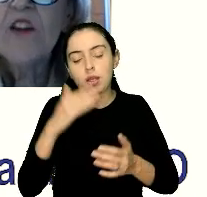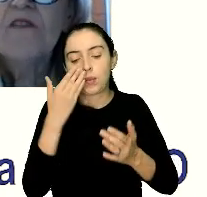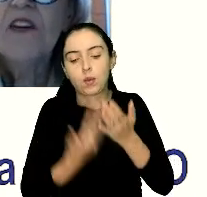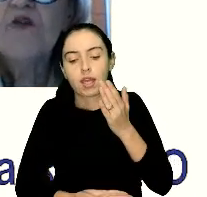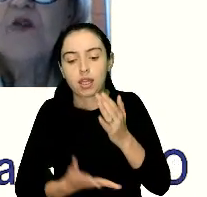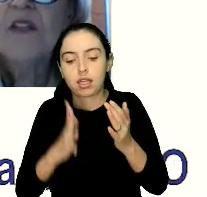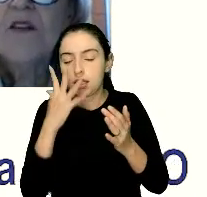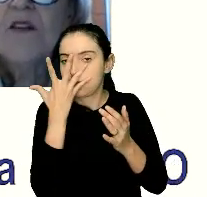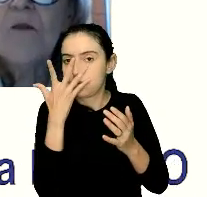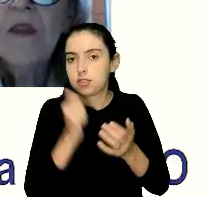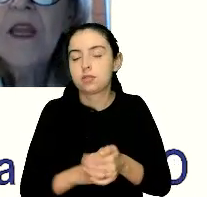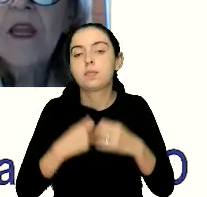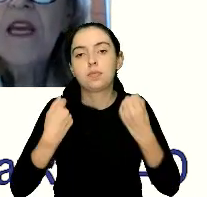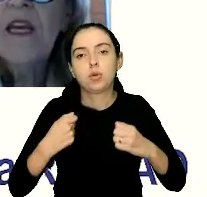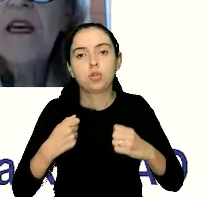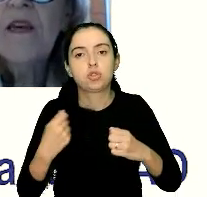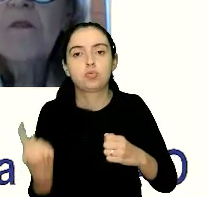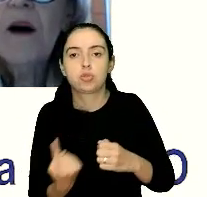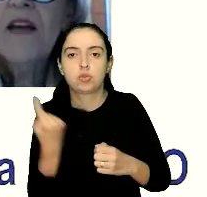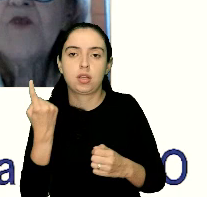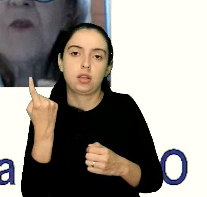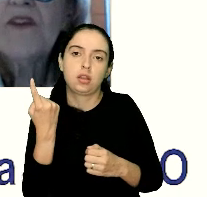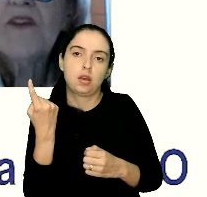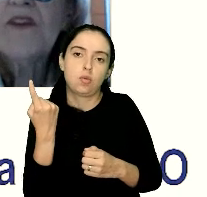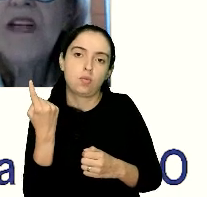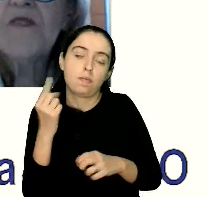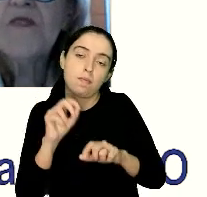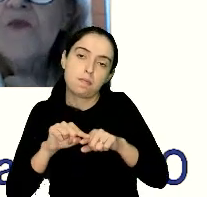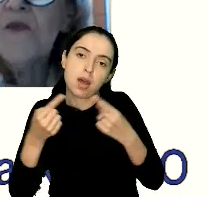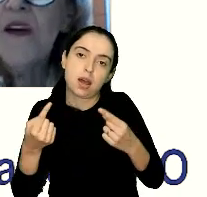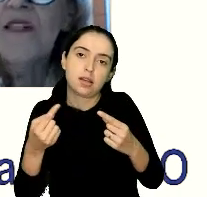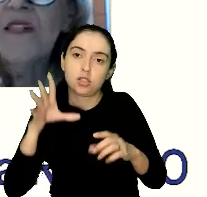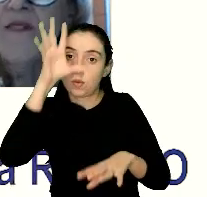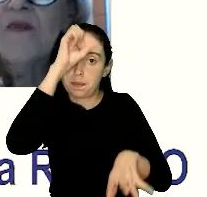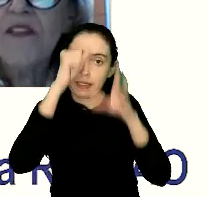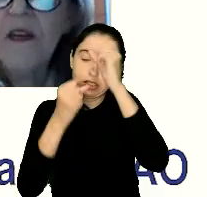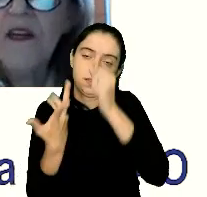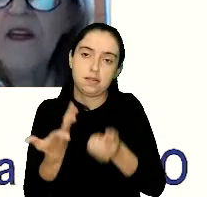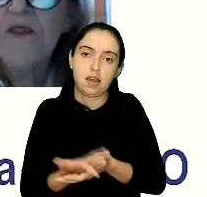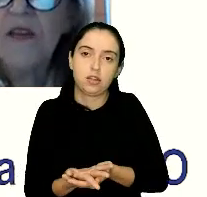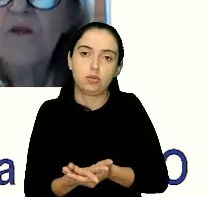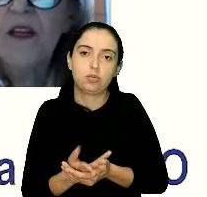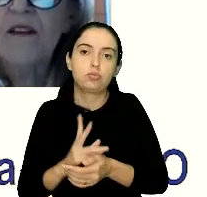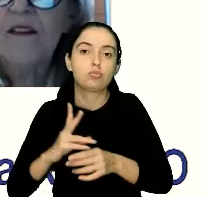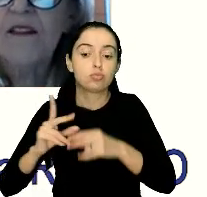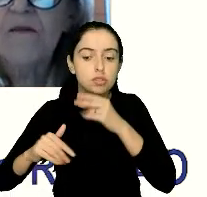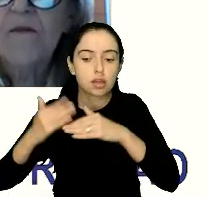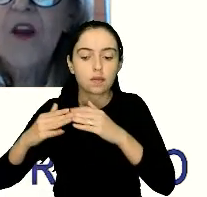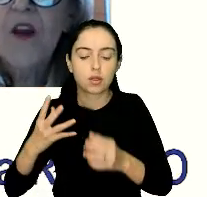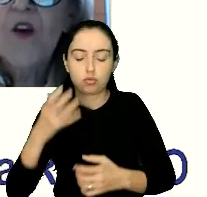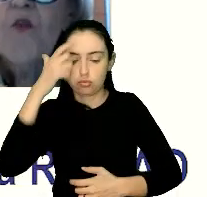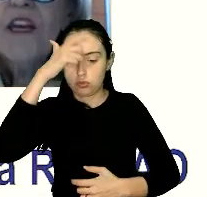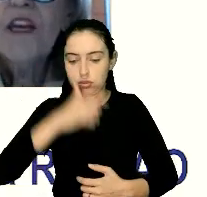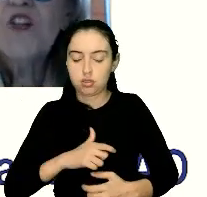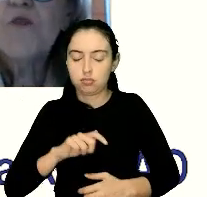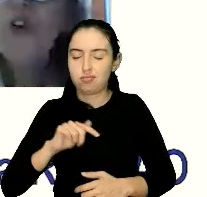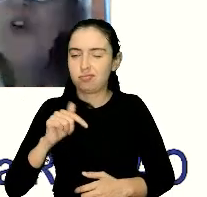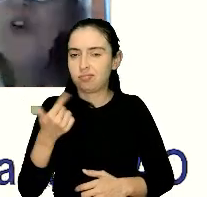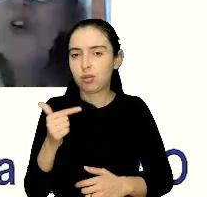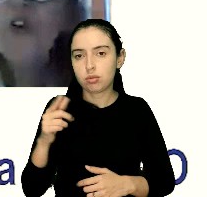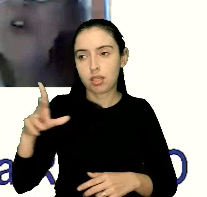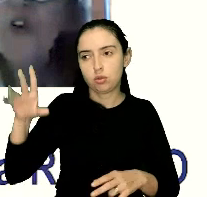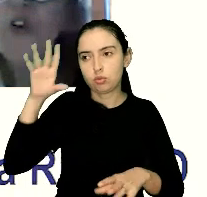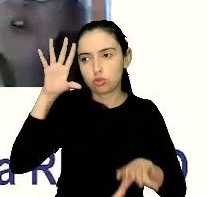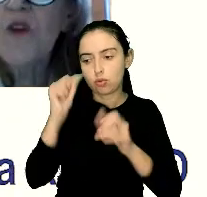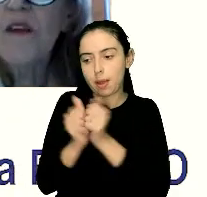máscaras pode levar à solidão, mas o aprendizado vai ser com você mesmo, sem muletas. Como que a gente